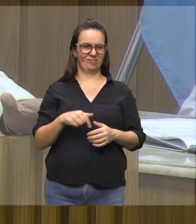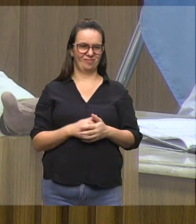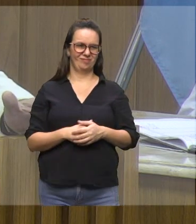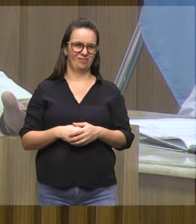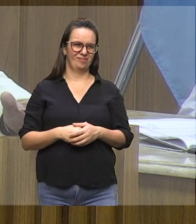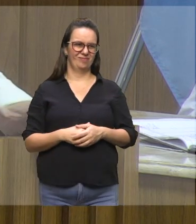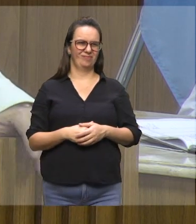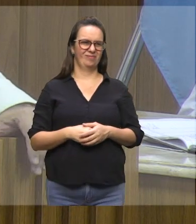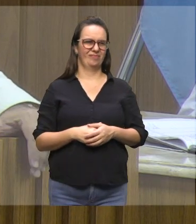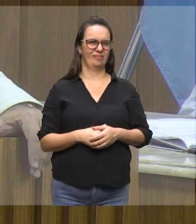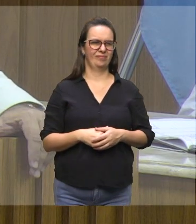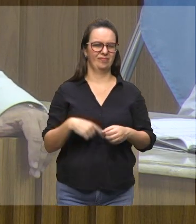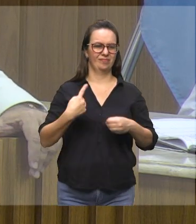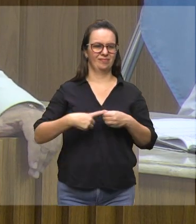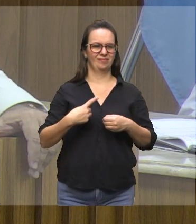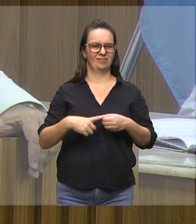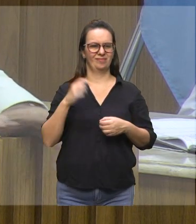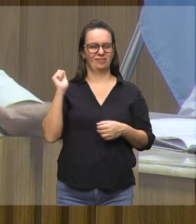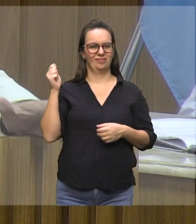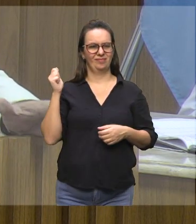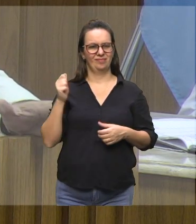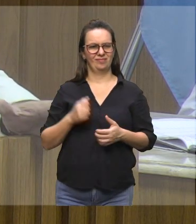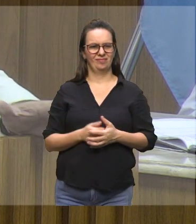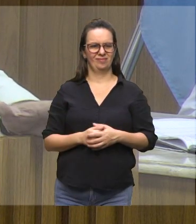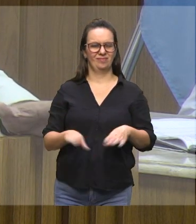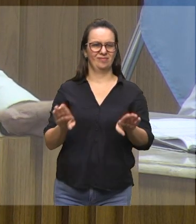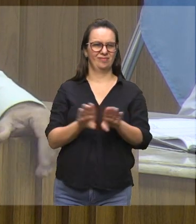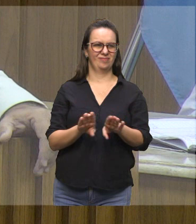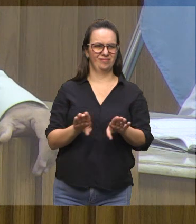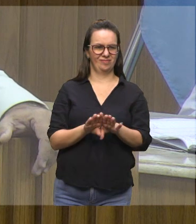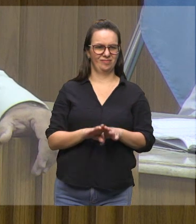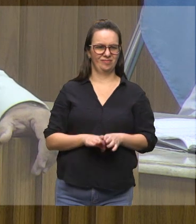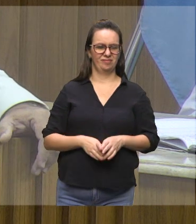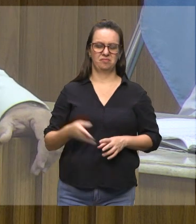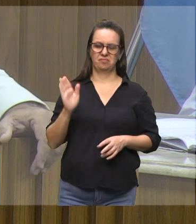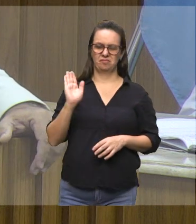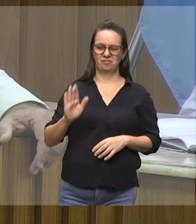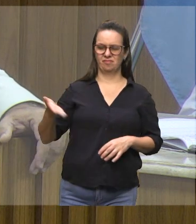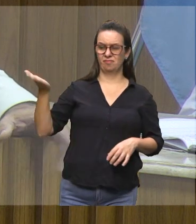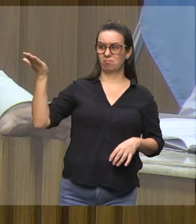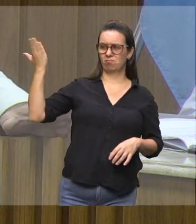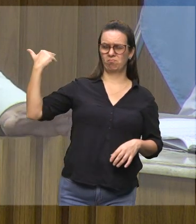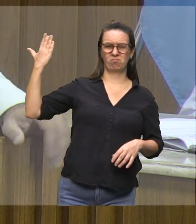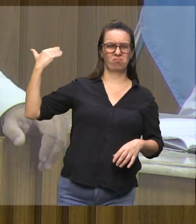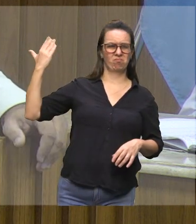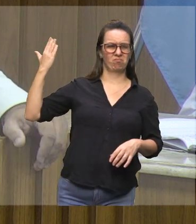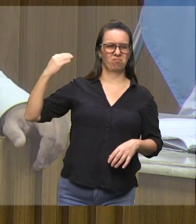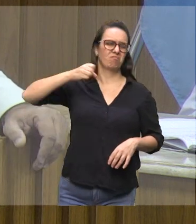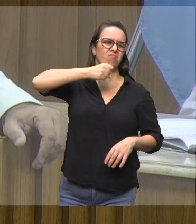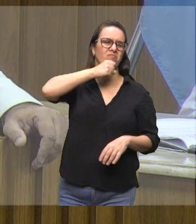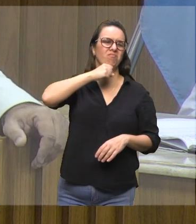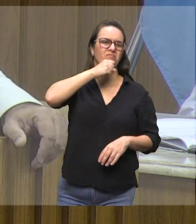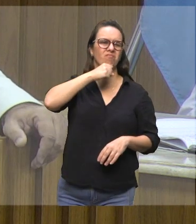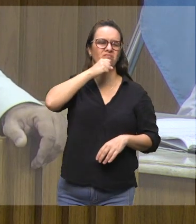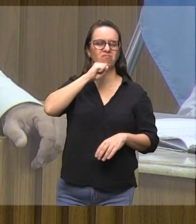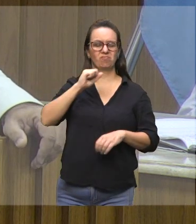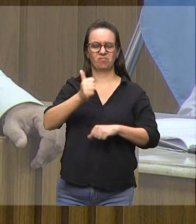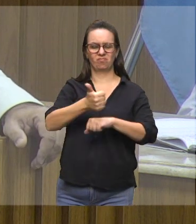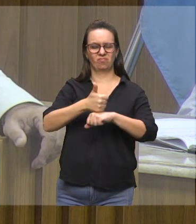e os atletas que já jogaram no profissional aí, em várias